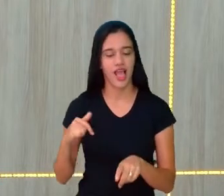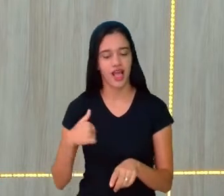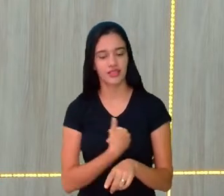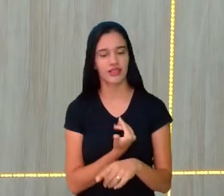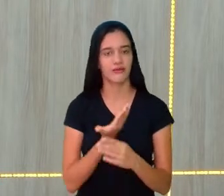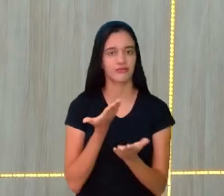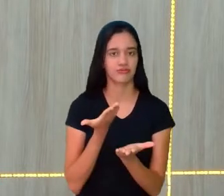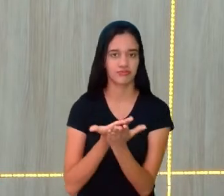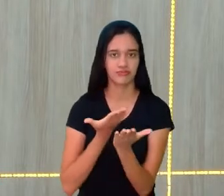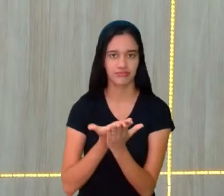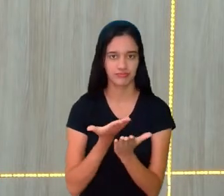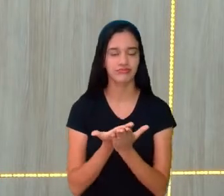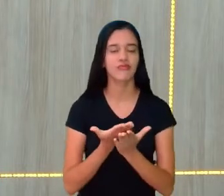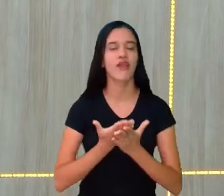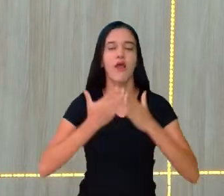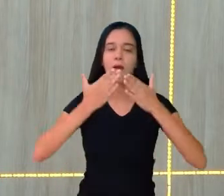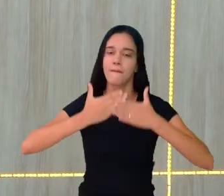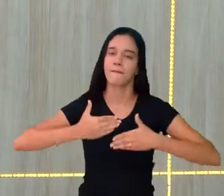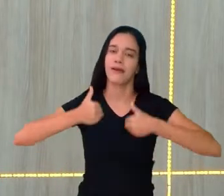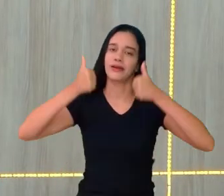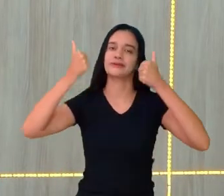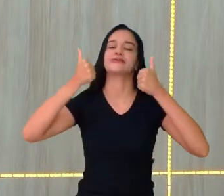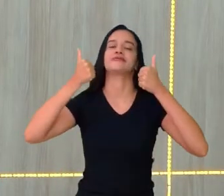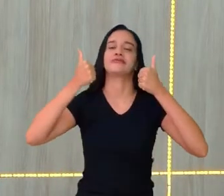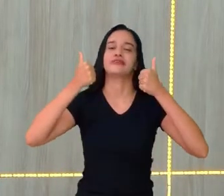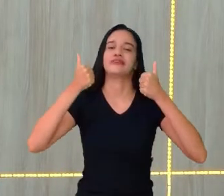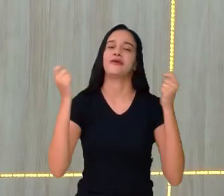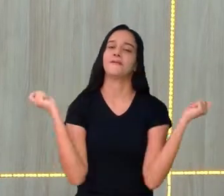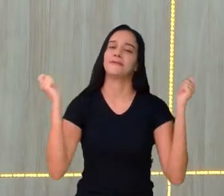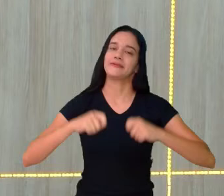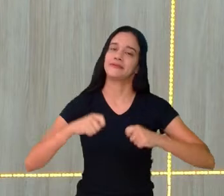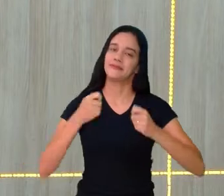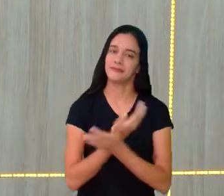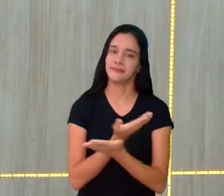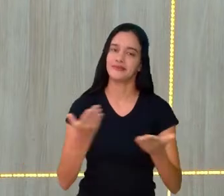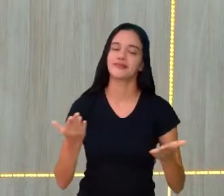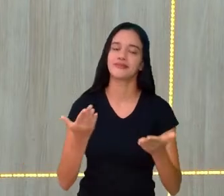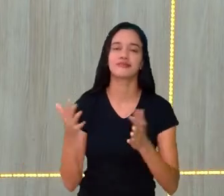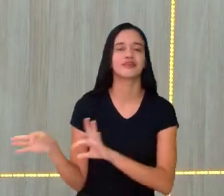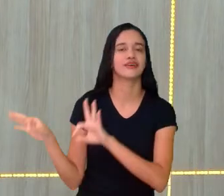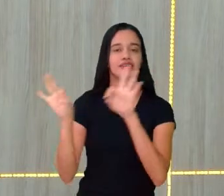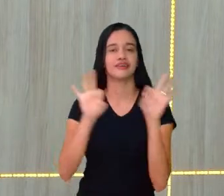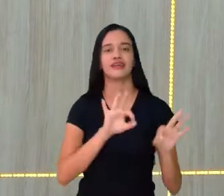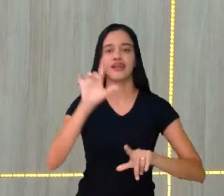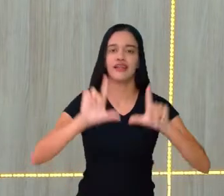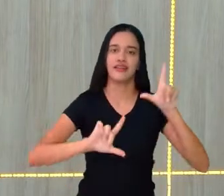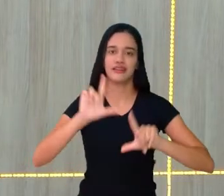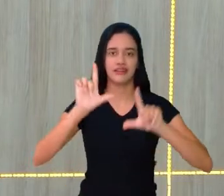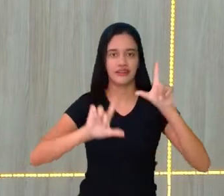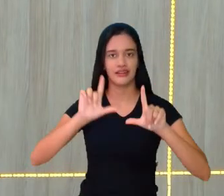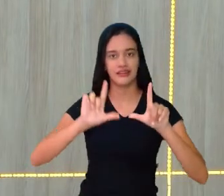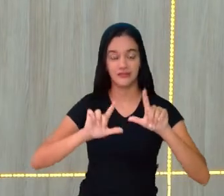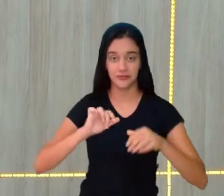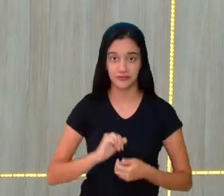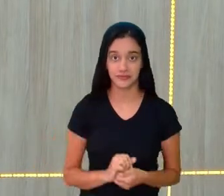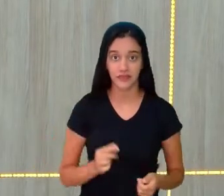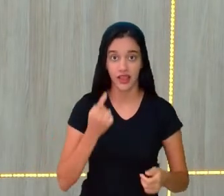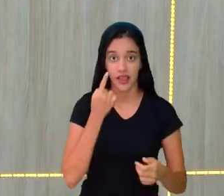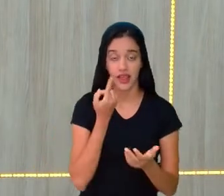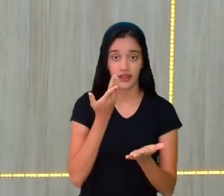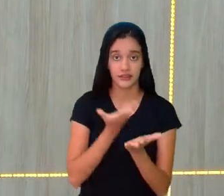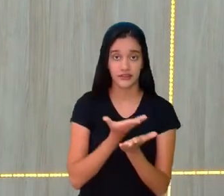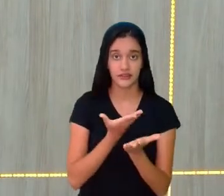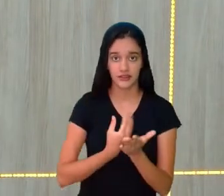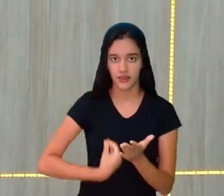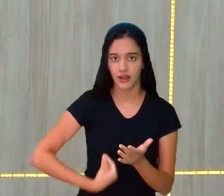fiquem melhor possível aí para que vocês possam acompanhar pela tela da TV. E essas aulas, né, elas vão